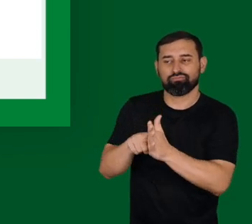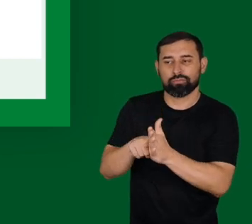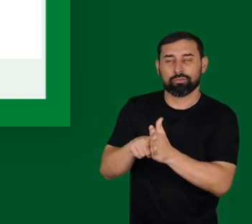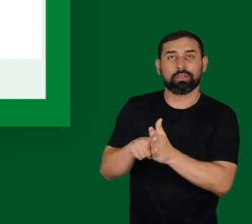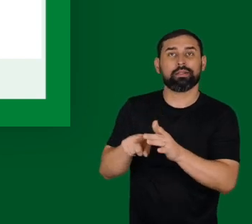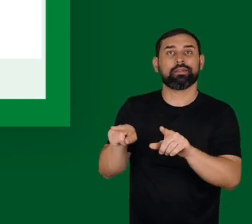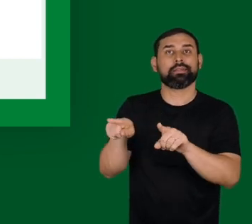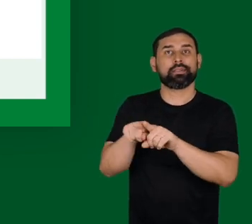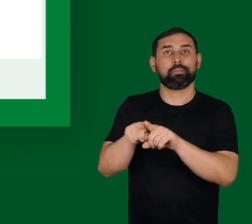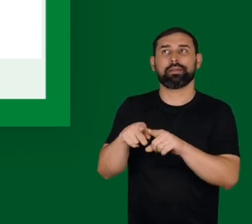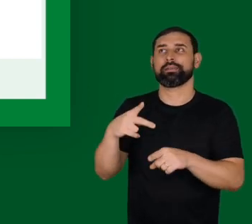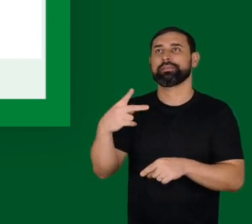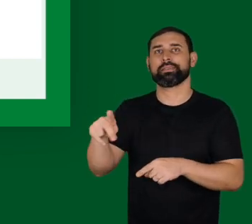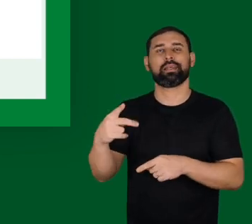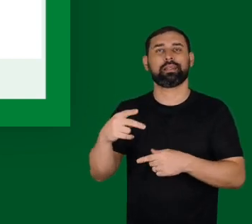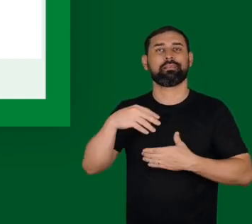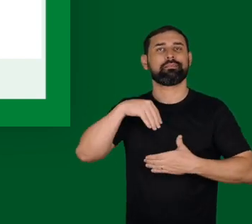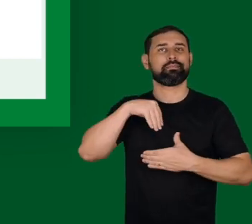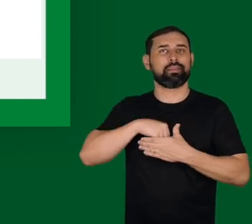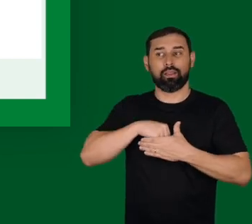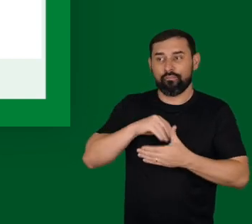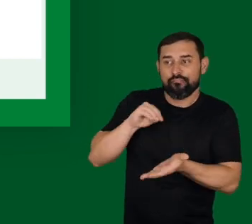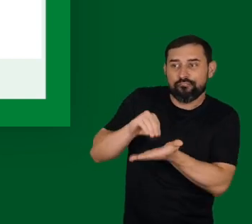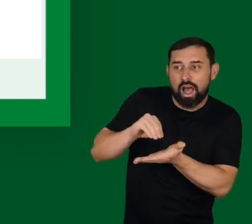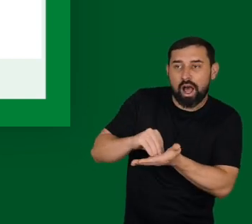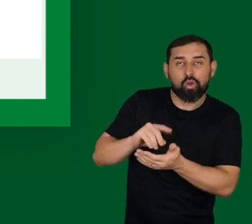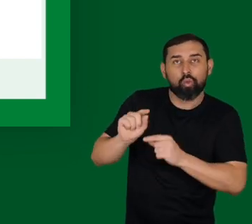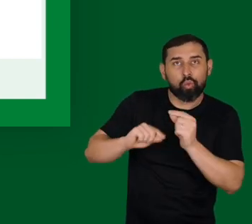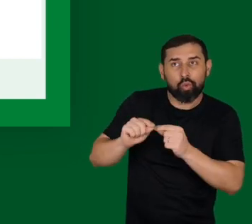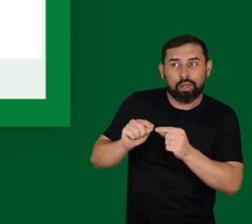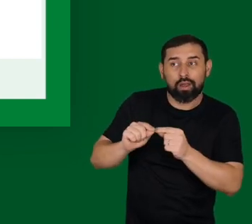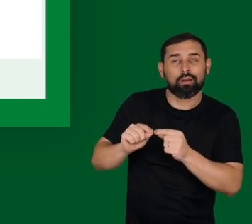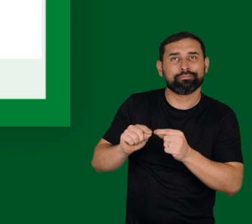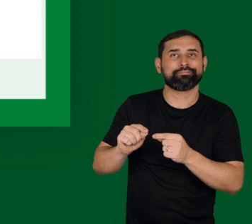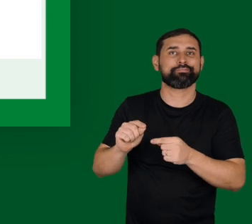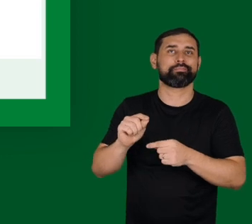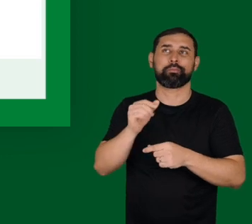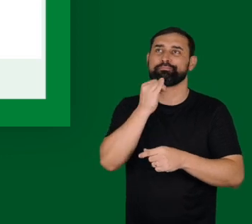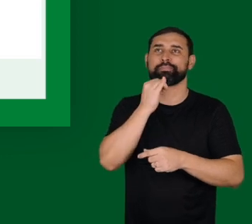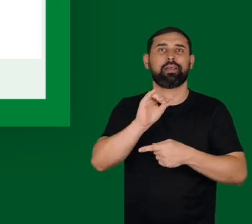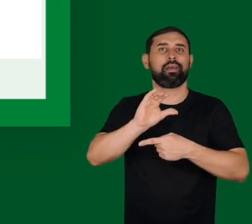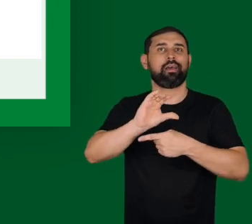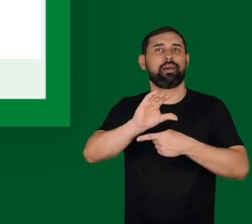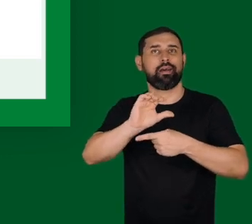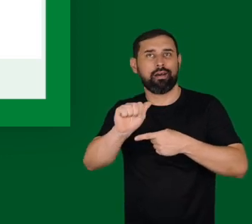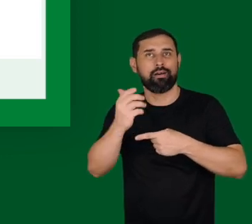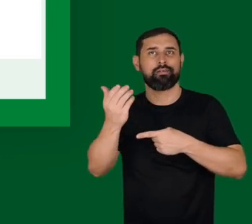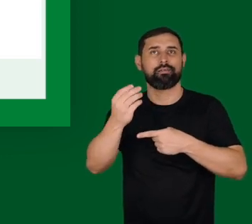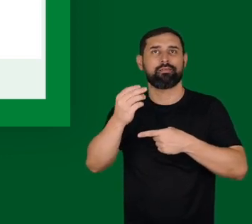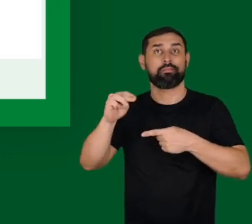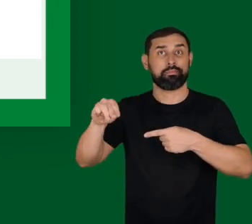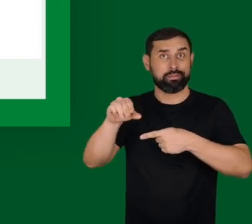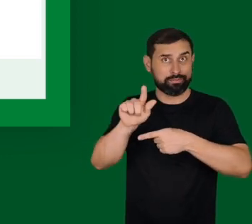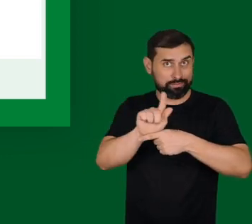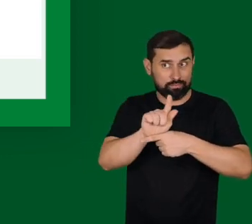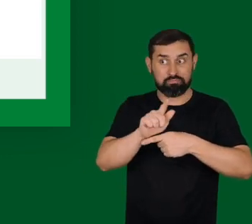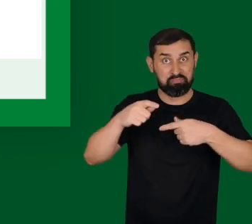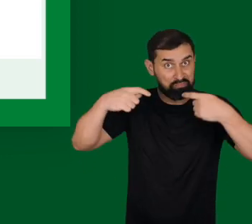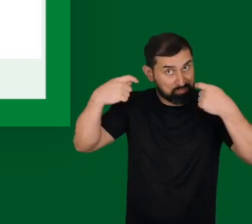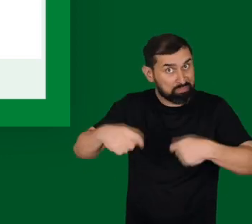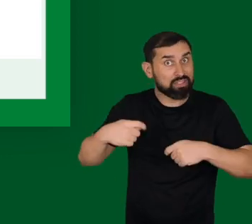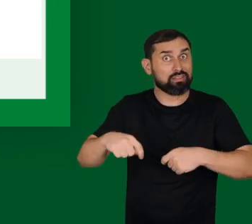eu defino que é convulsivo pela história que eu colhi, vamos monitorar os sinais vitais. Então, vamos garantir que ele esteja